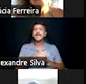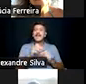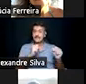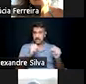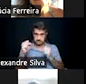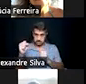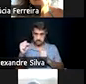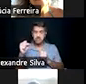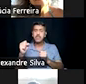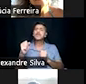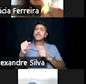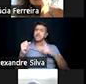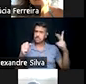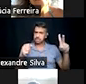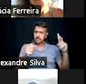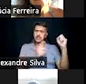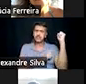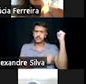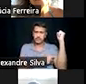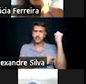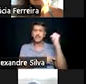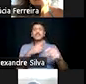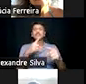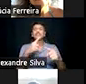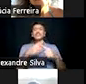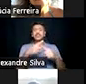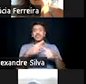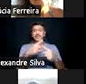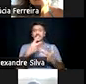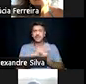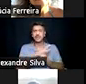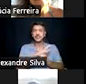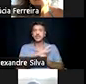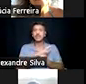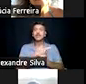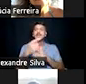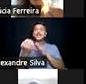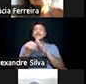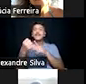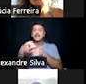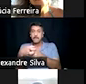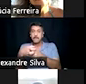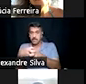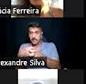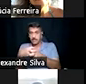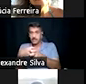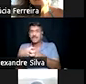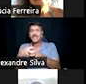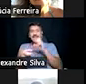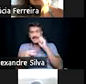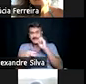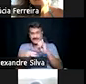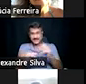poder, porque isso está ocorrendo nesse primeiro momento em pequenas empresas. Quando atingir